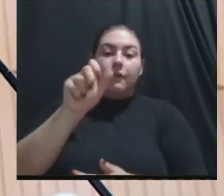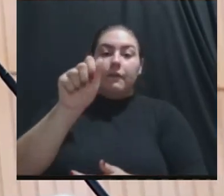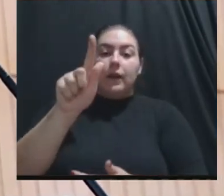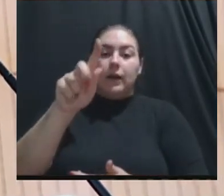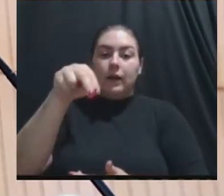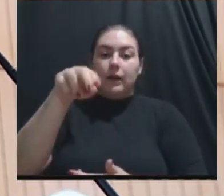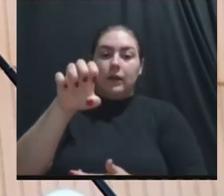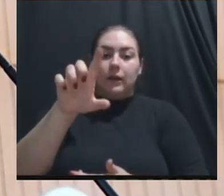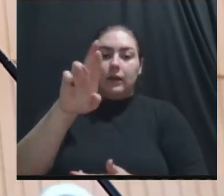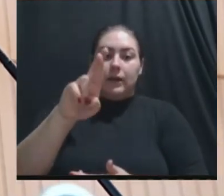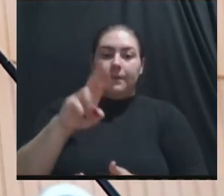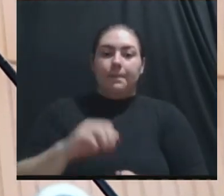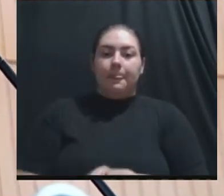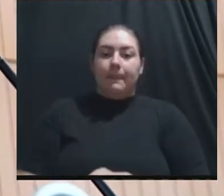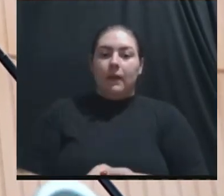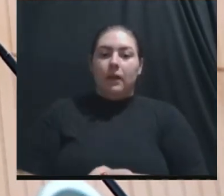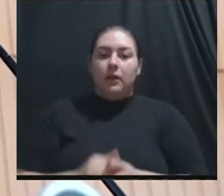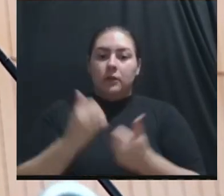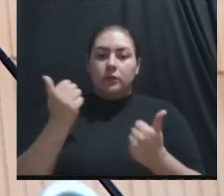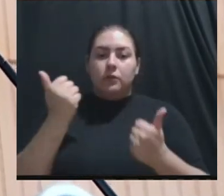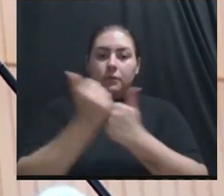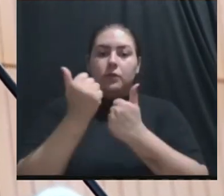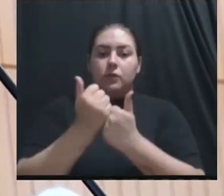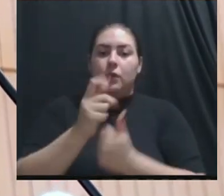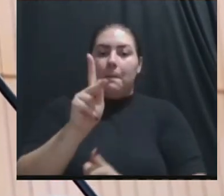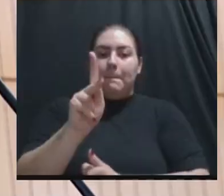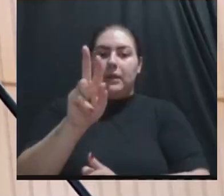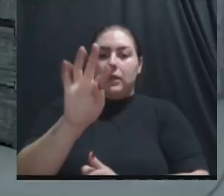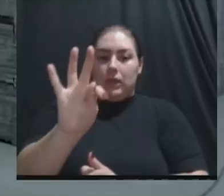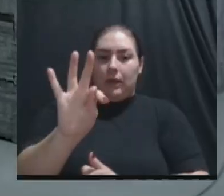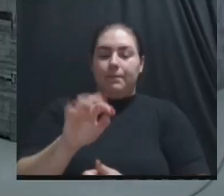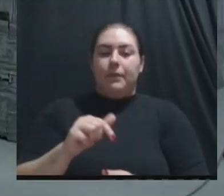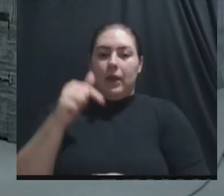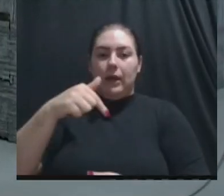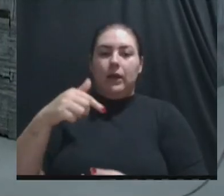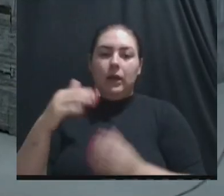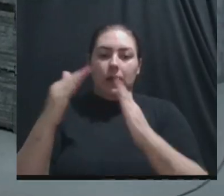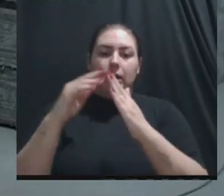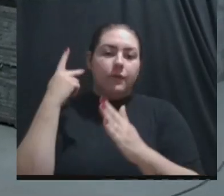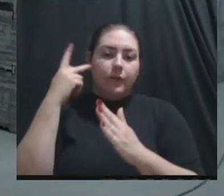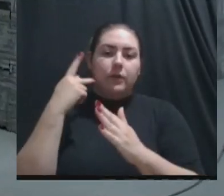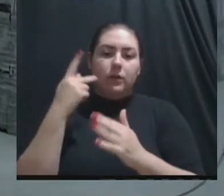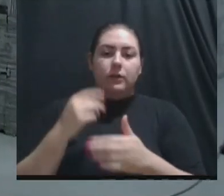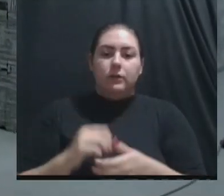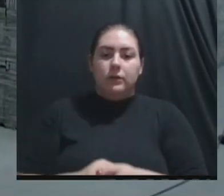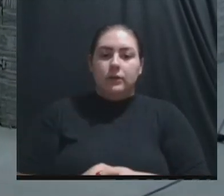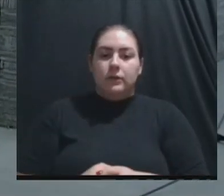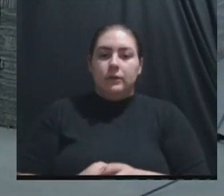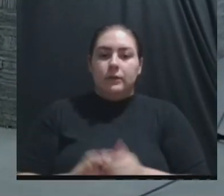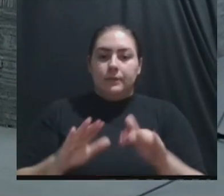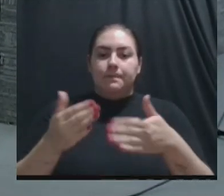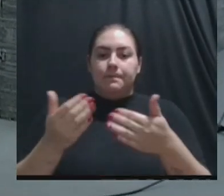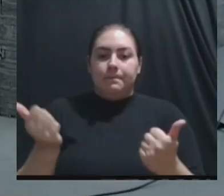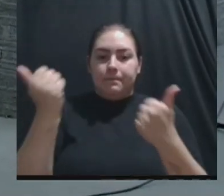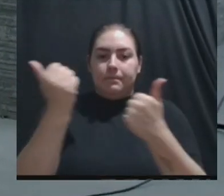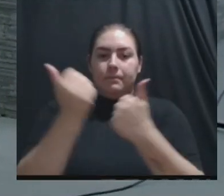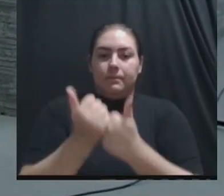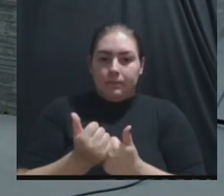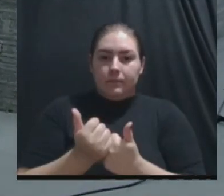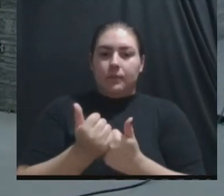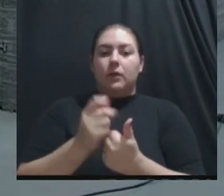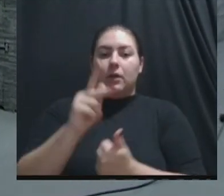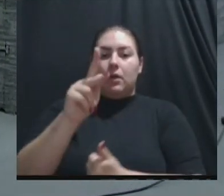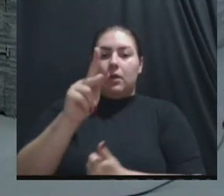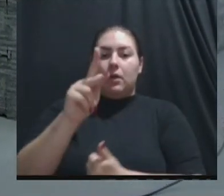Partido dos Trabalhadores, aqui na Câmara. Ele sucede a vereadora Paola Miguel, que esteve nessa